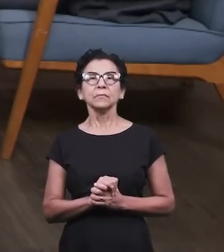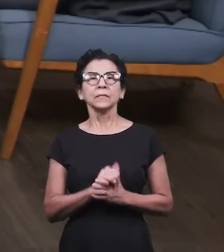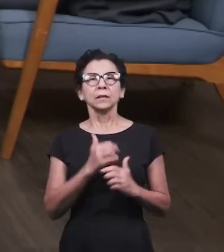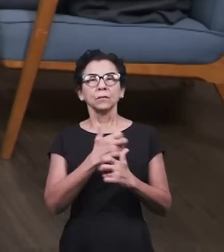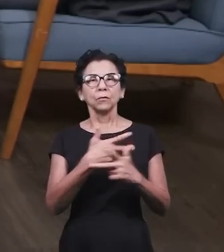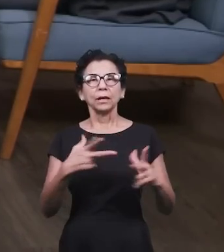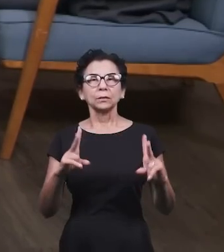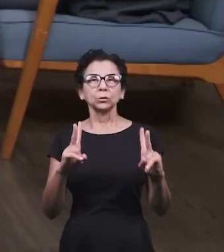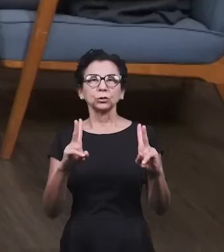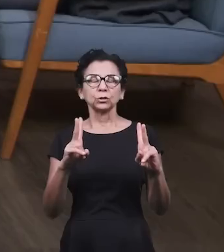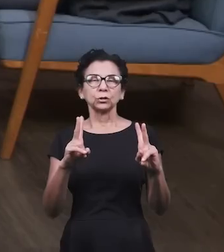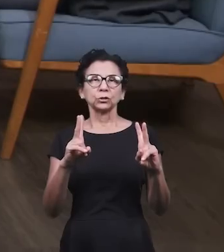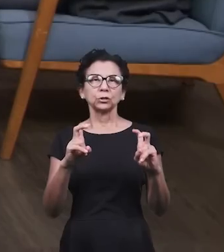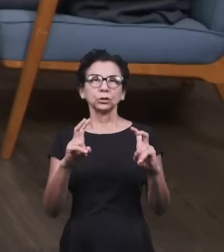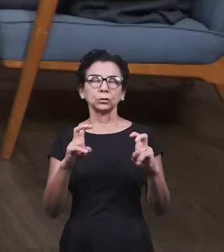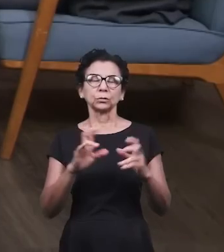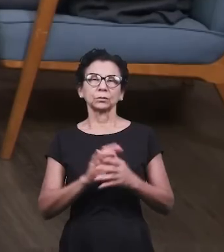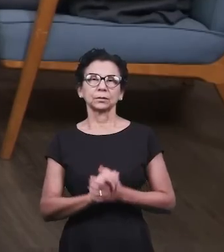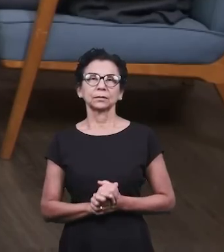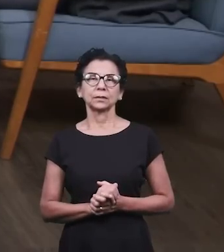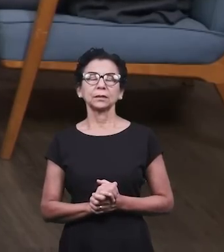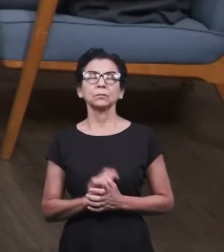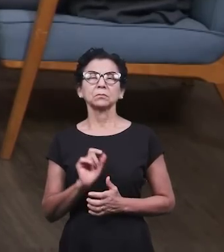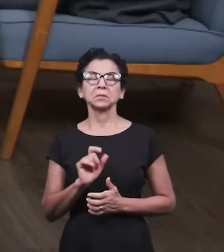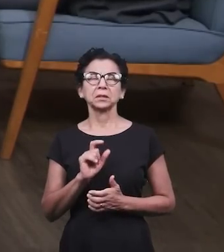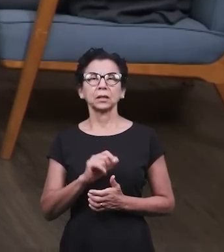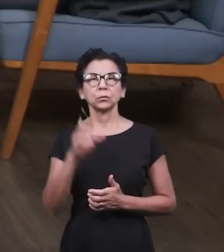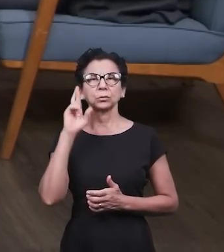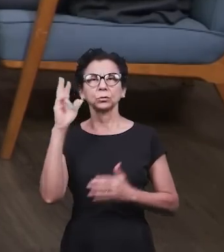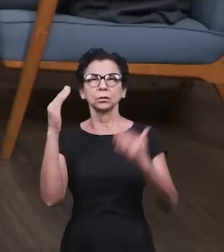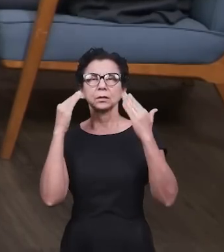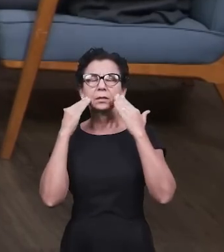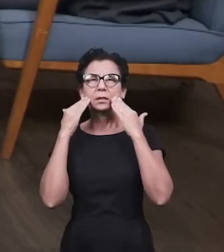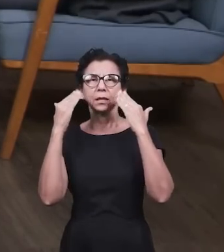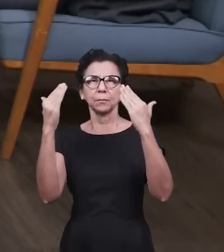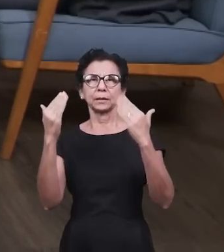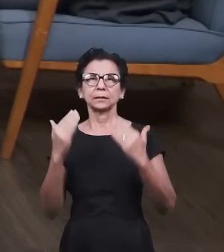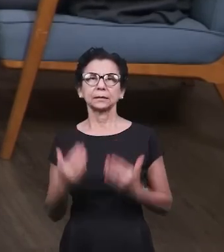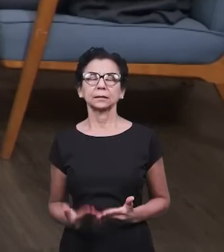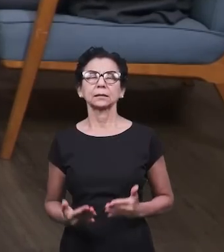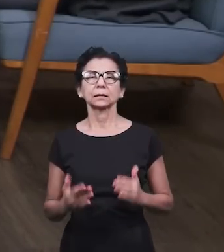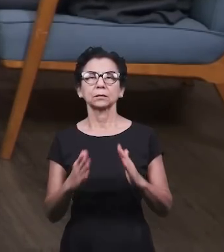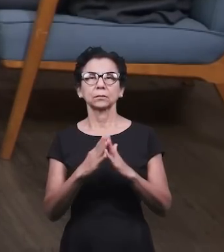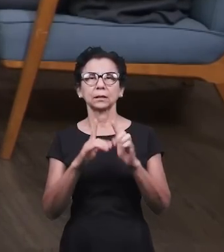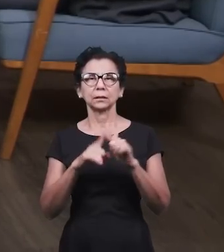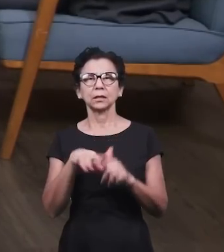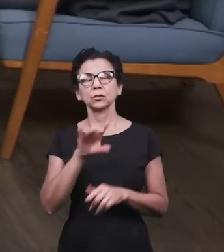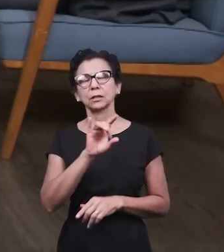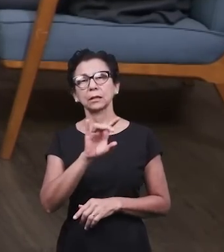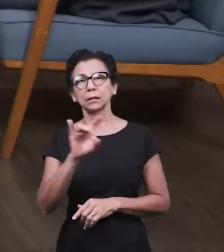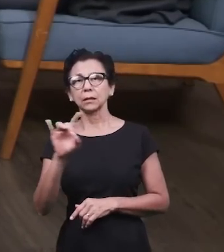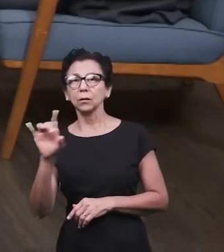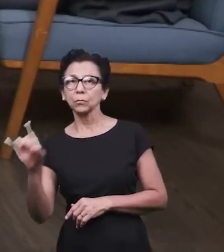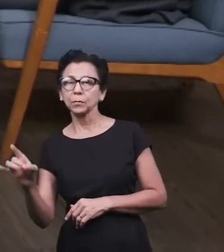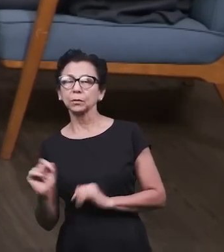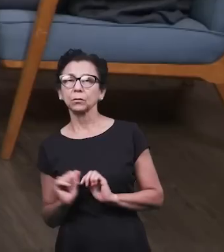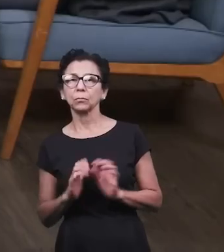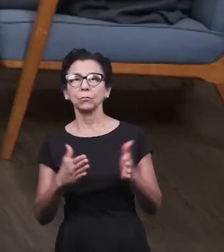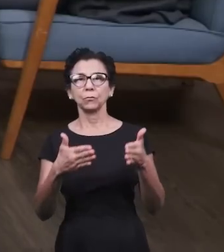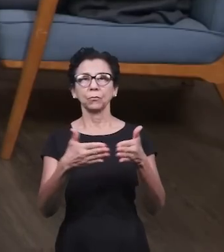ao Senhor Jesus. Títulos gloriosos atribuídos ao Senhor Jesus. E aqui eu vou pedir ao pastor Sérgio para